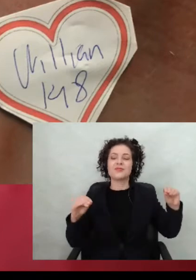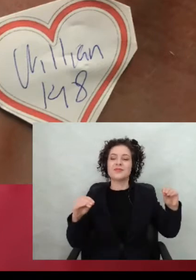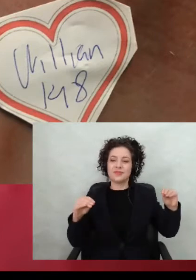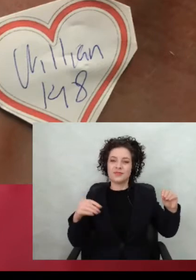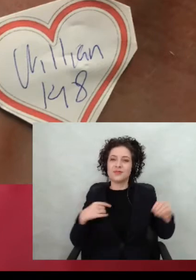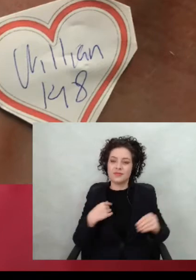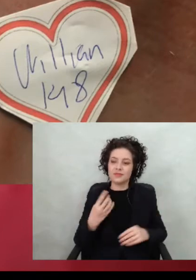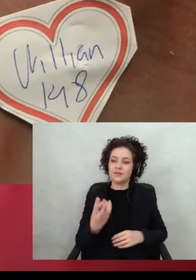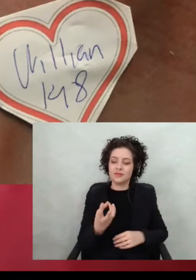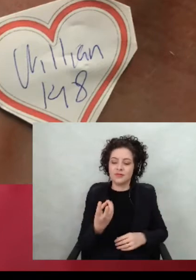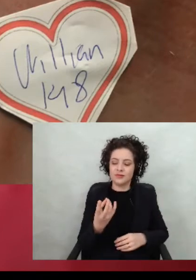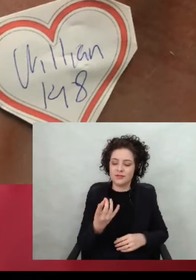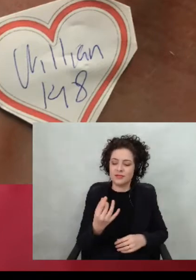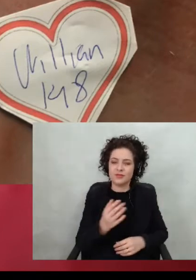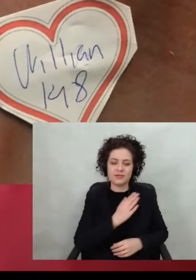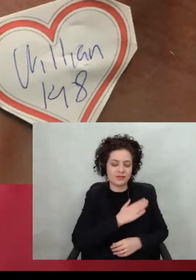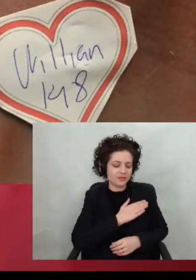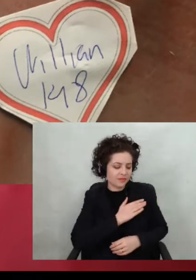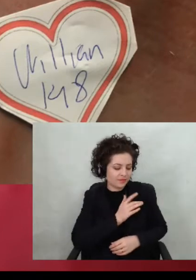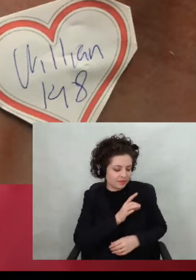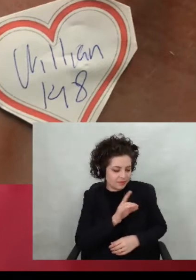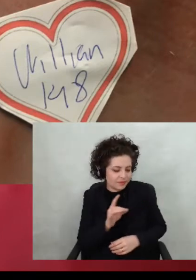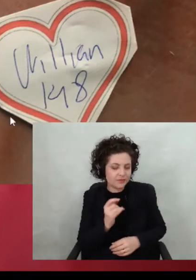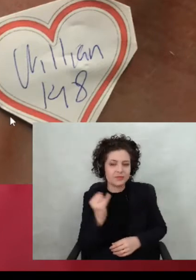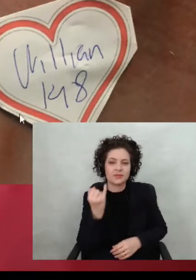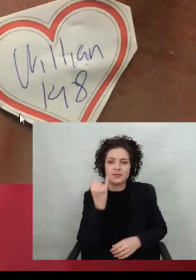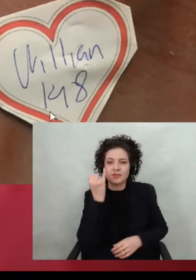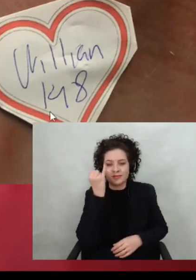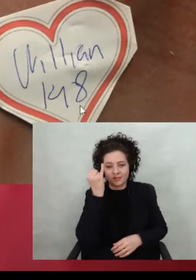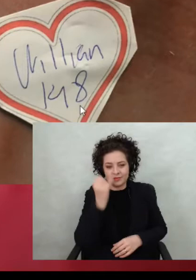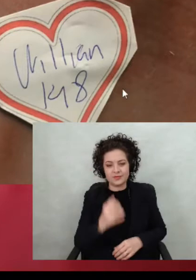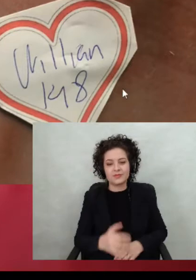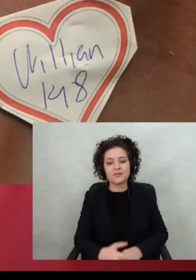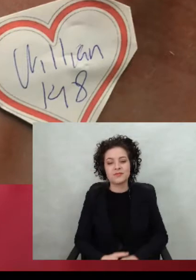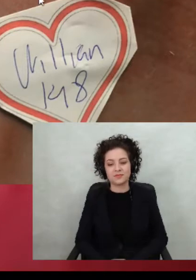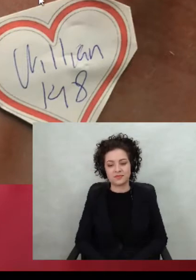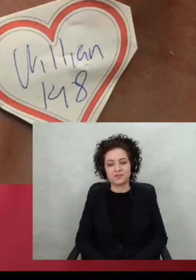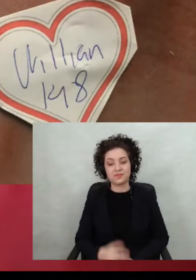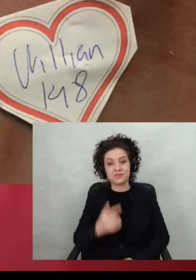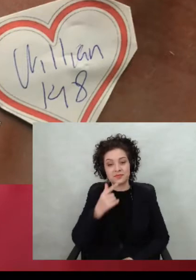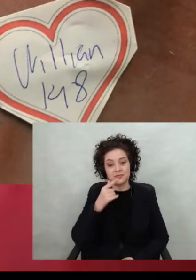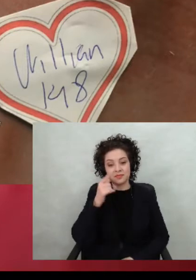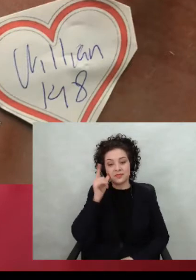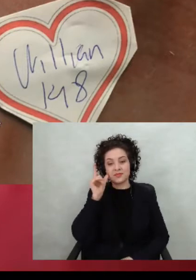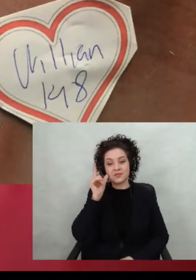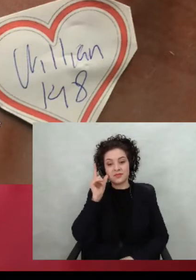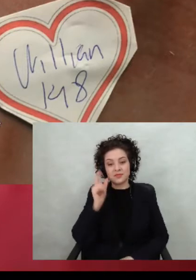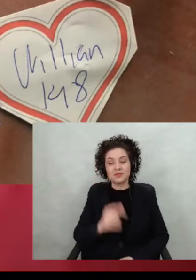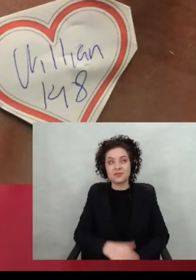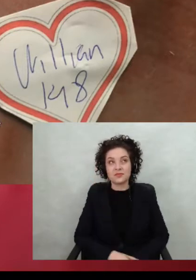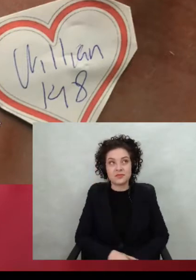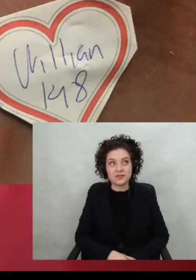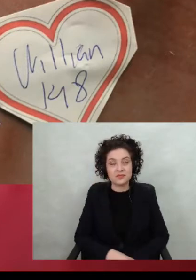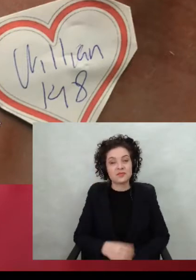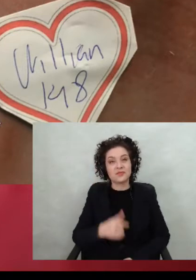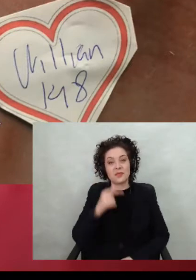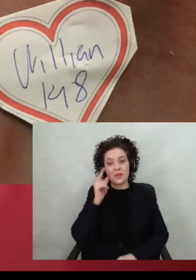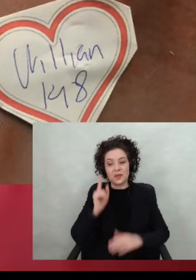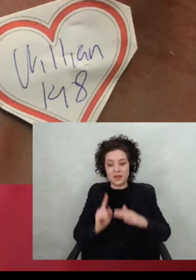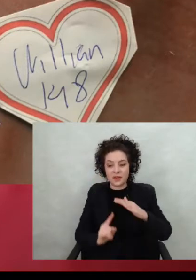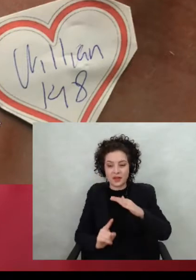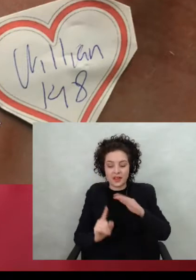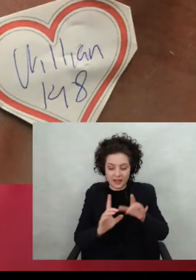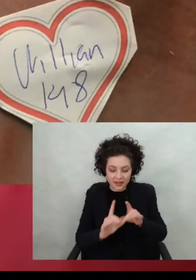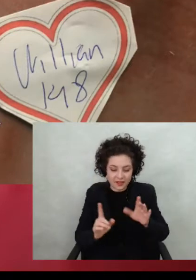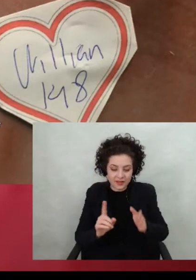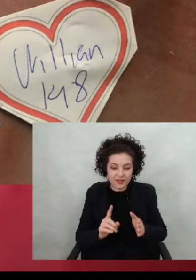Cada coraçãozinho desse é uma alta. E ontem a gente deu a alta para esse paciente, que foi o nosso